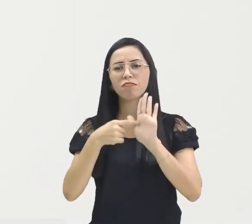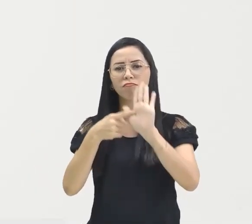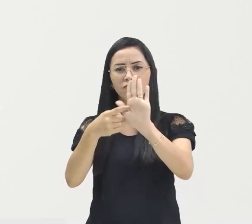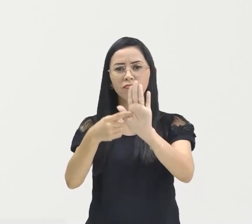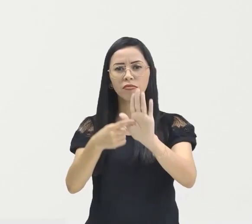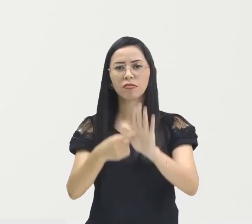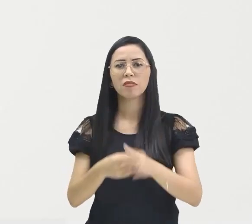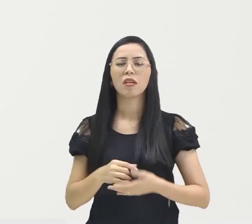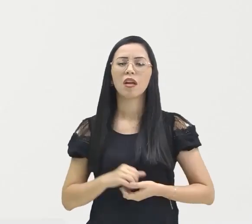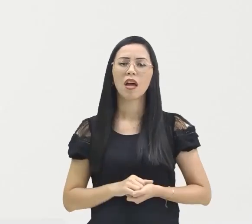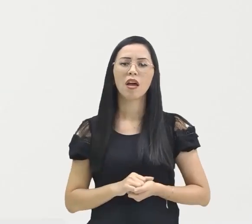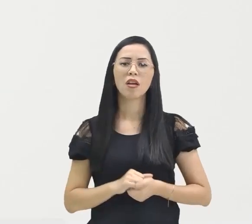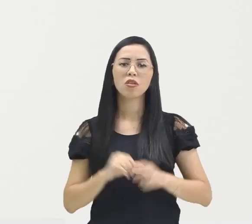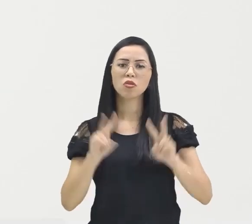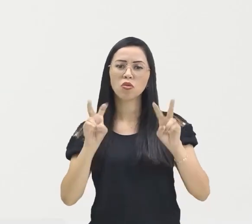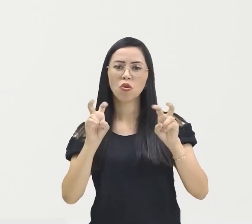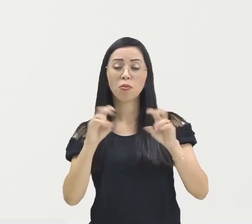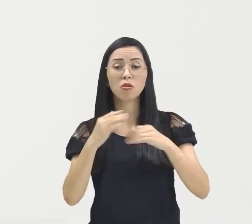ok?